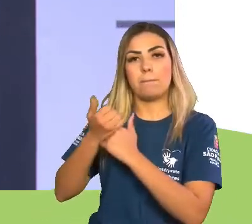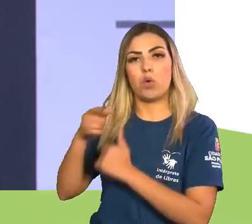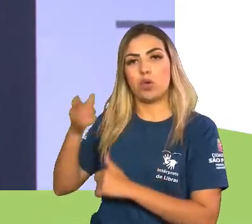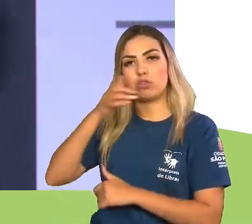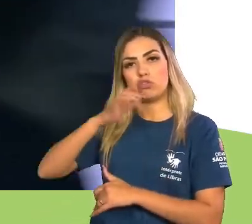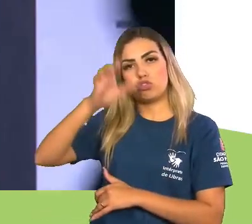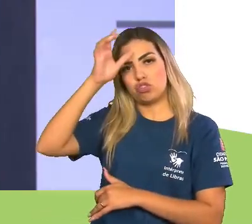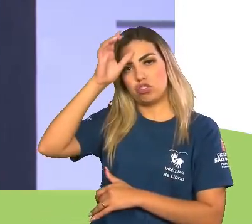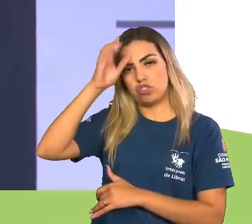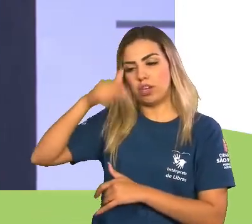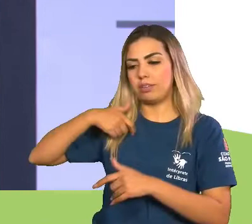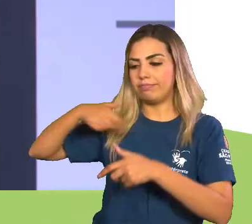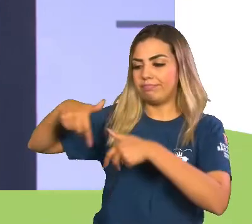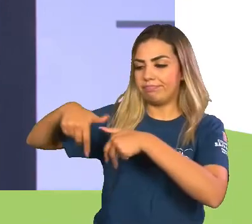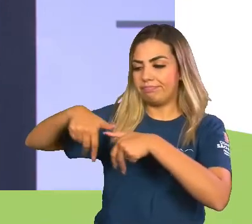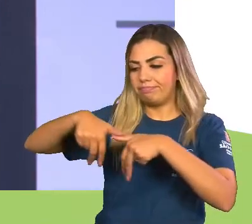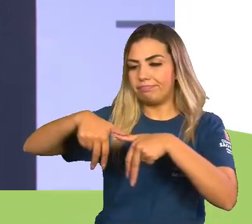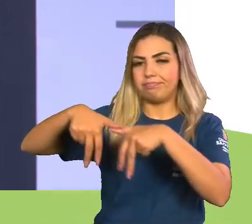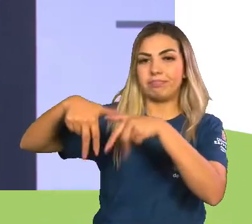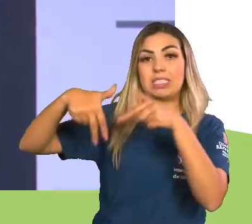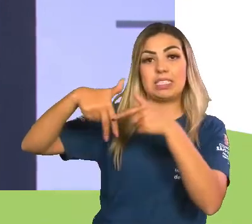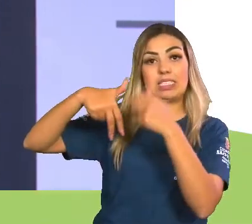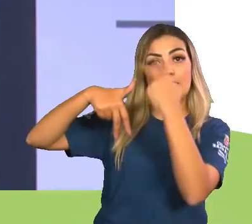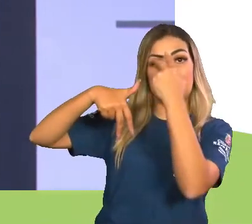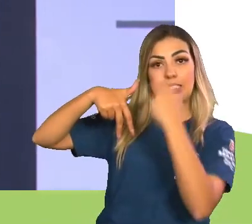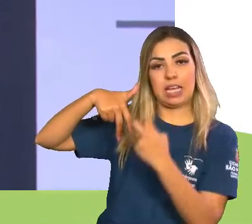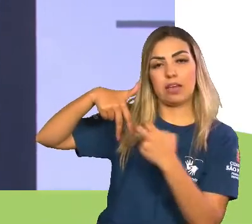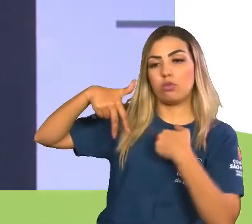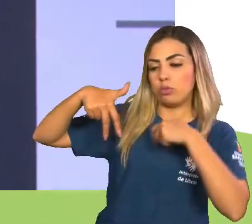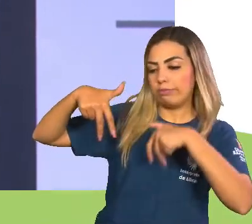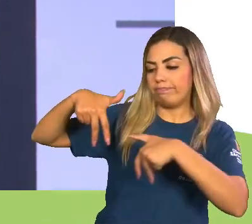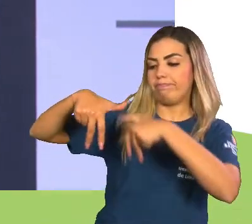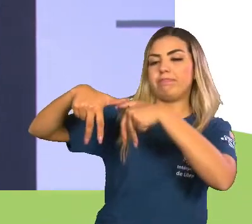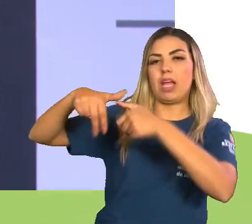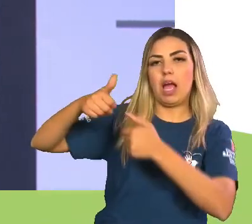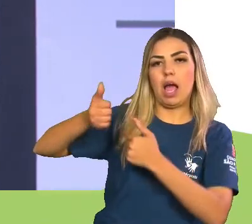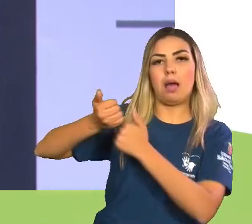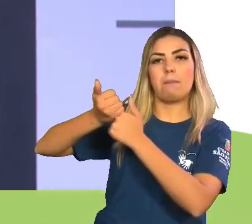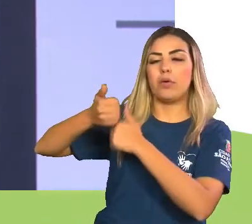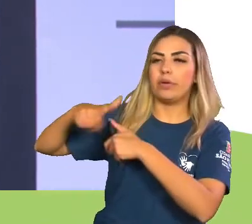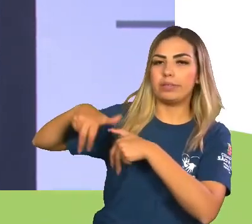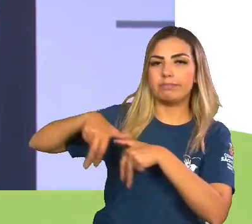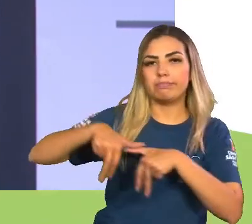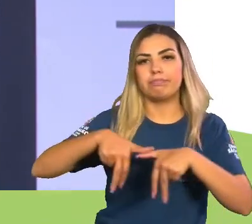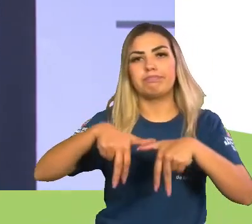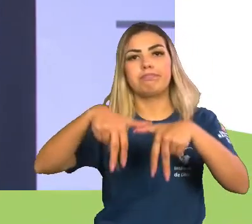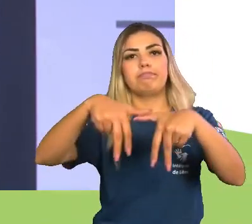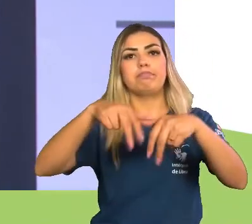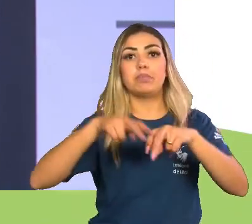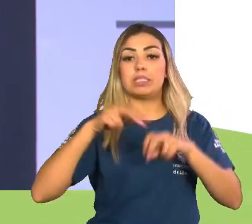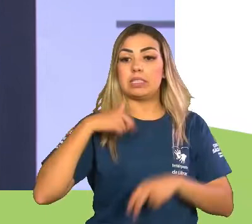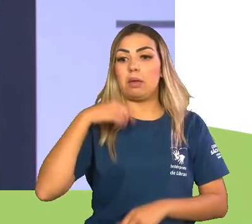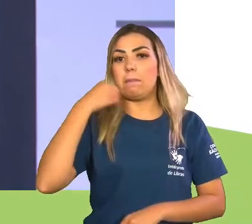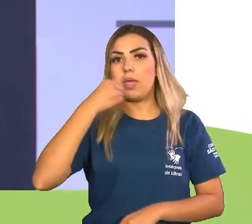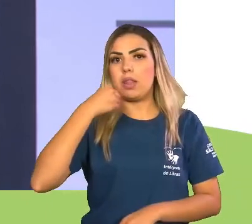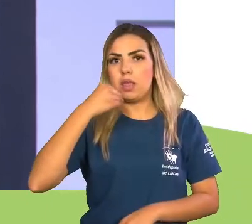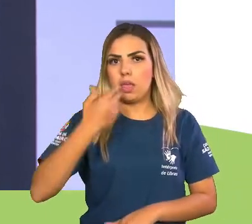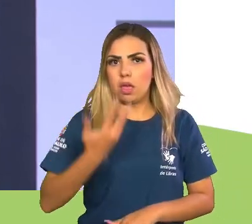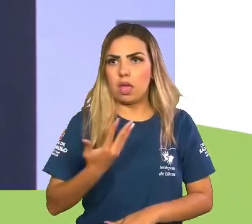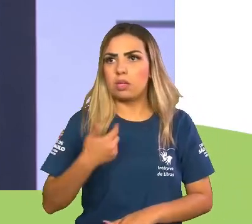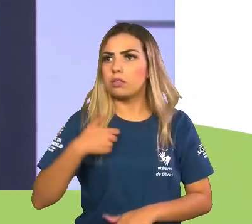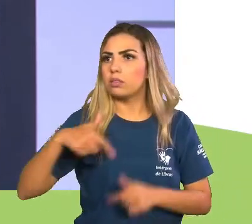das grandes experiências da minha vida foi que, ainda se descobrindo locomoção e os